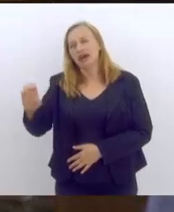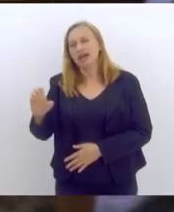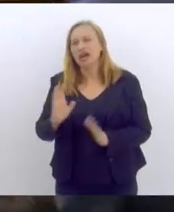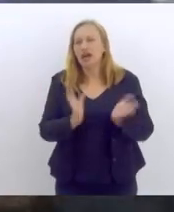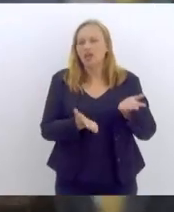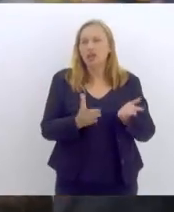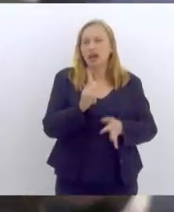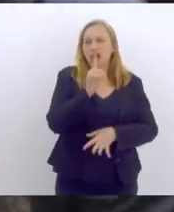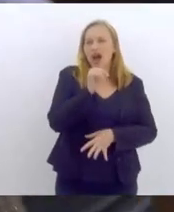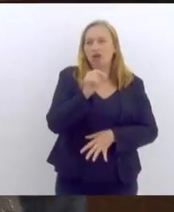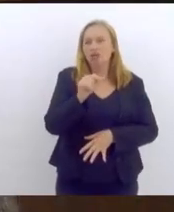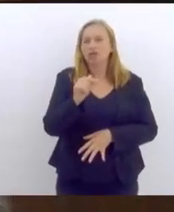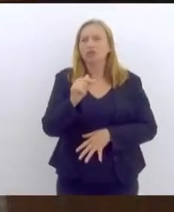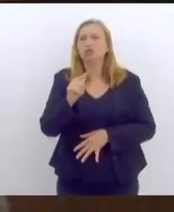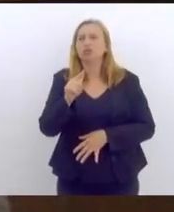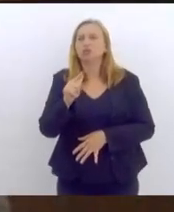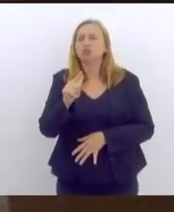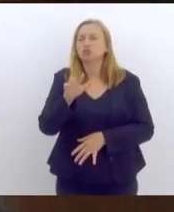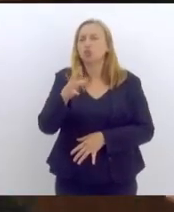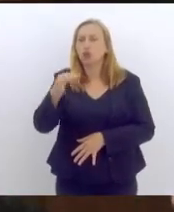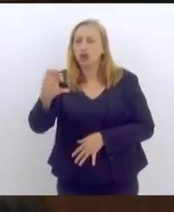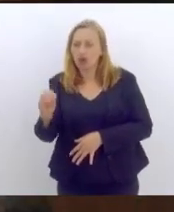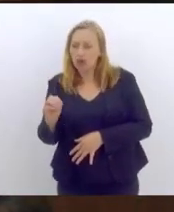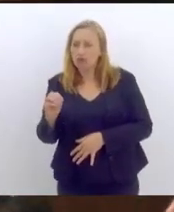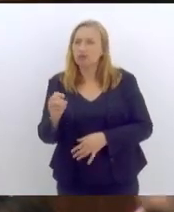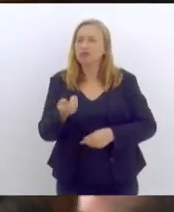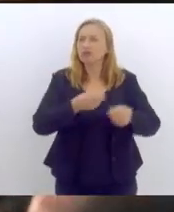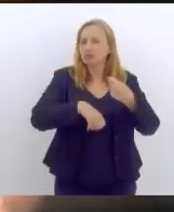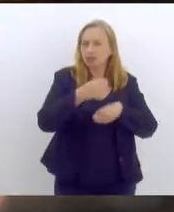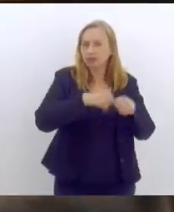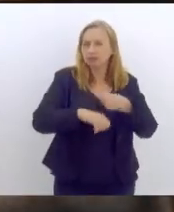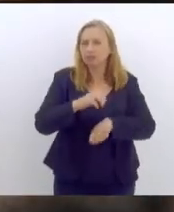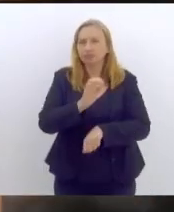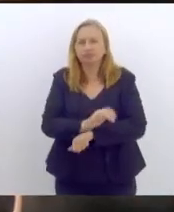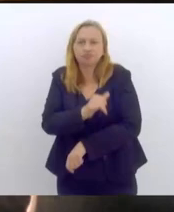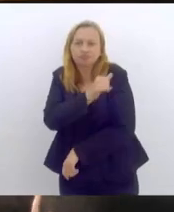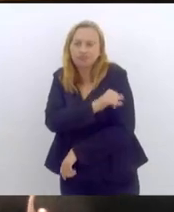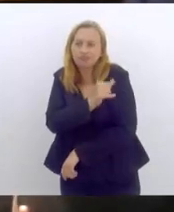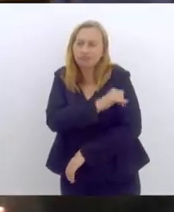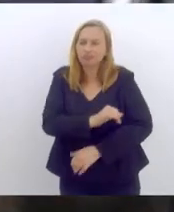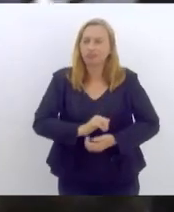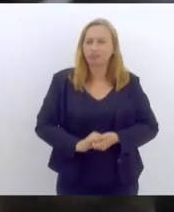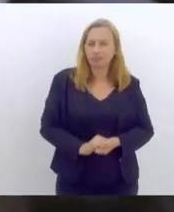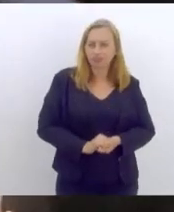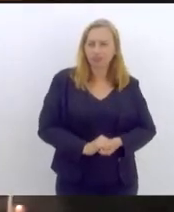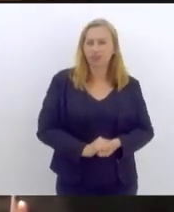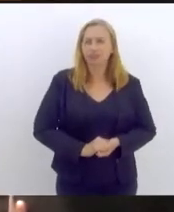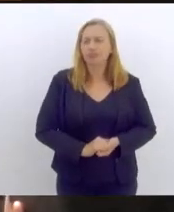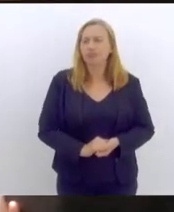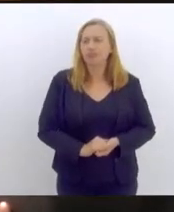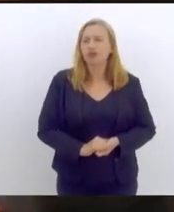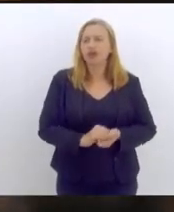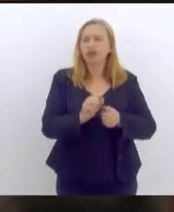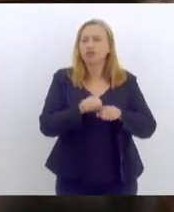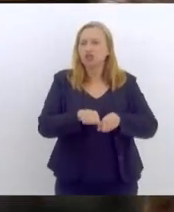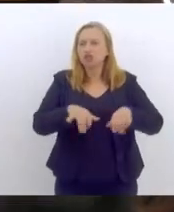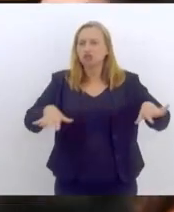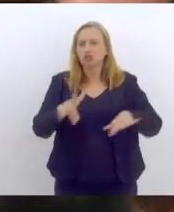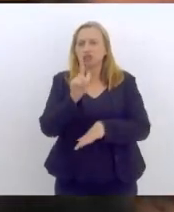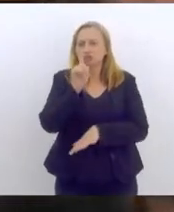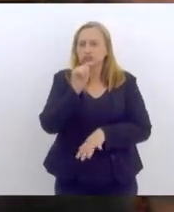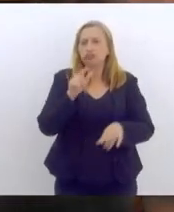administração através de uma concessão do Estado do Rio de Janeiro para ela fazer a distribuição da água e